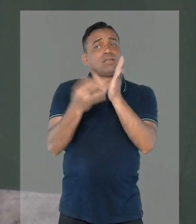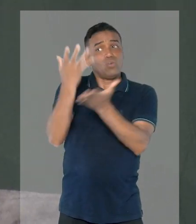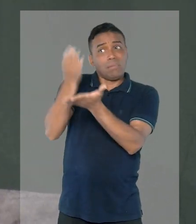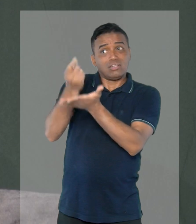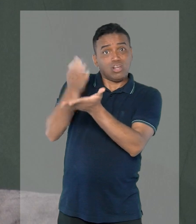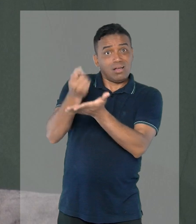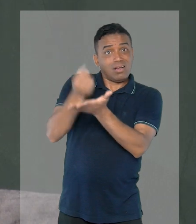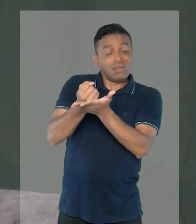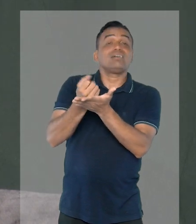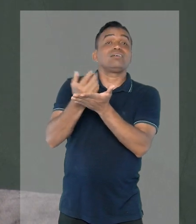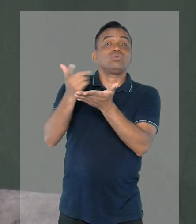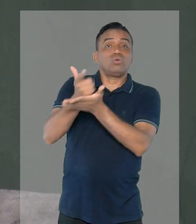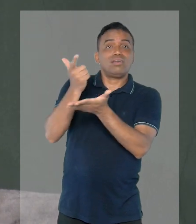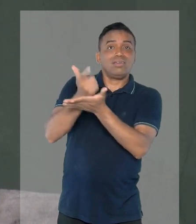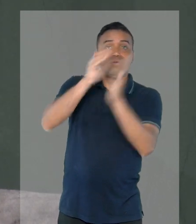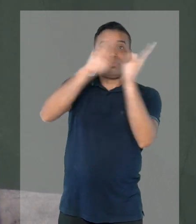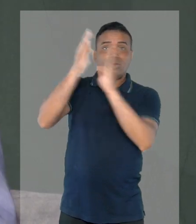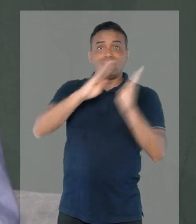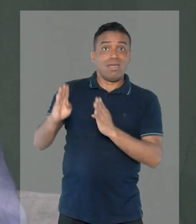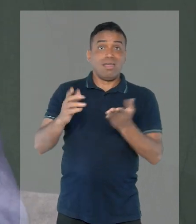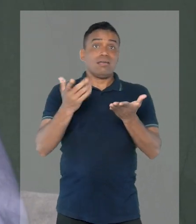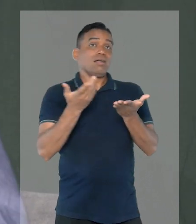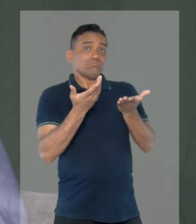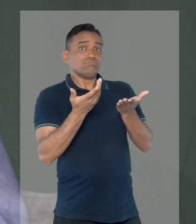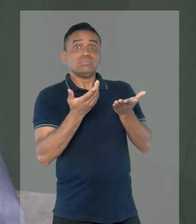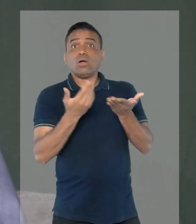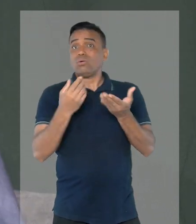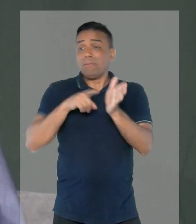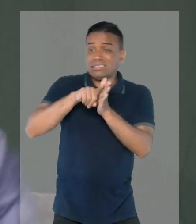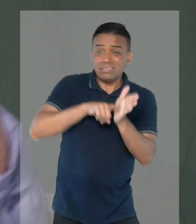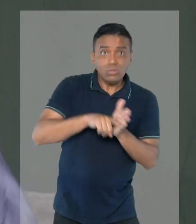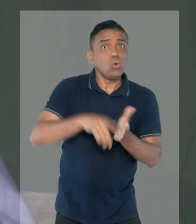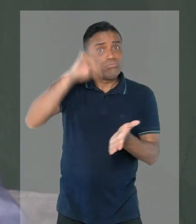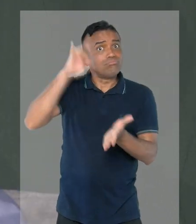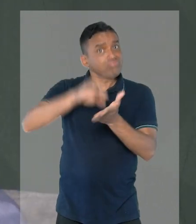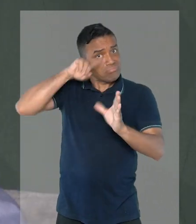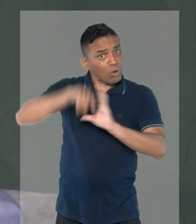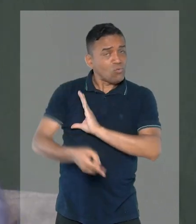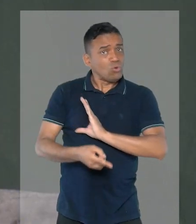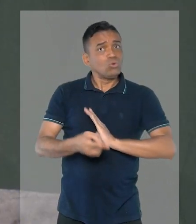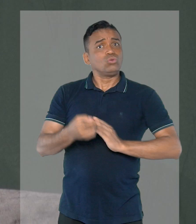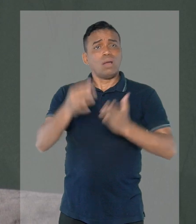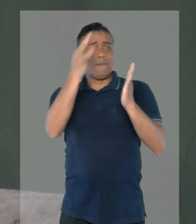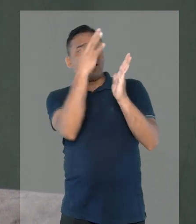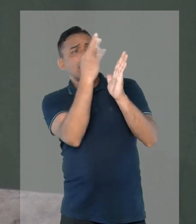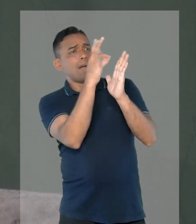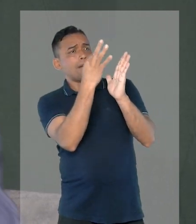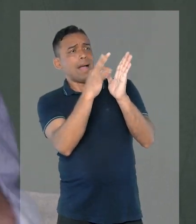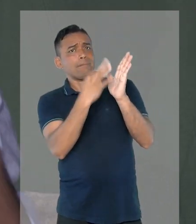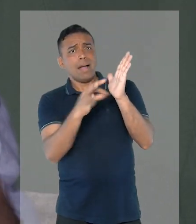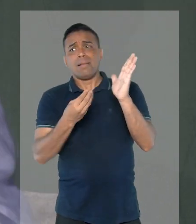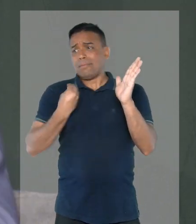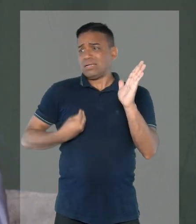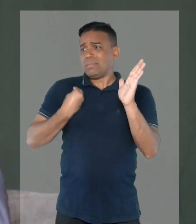baixando os livros da biblioteca e falei, acho que isso é muito recorrente, assim. Essa coisa de pesquisador mesmo, de, mas está aqui também, está